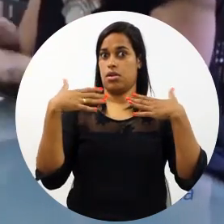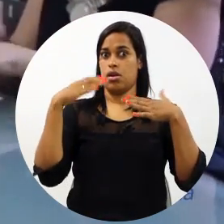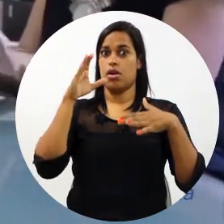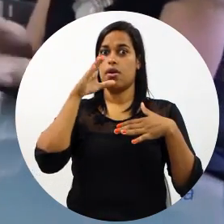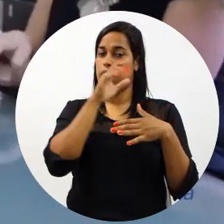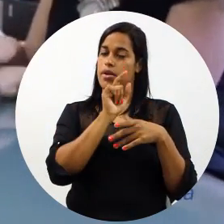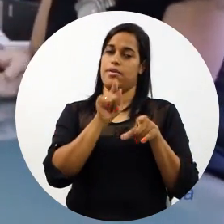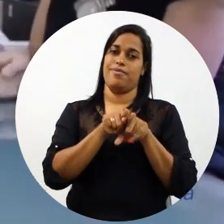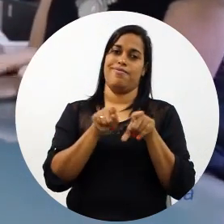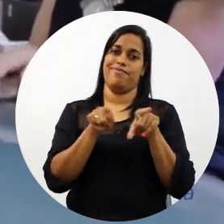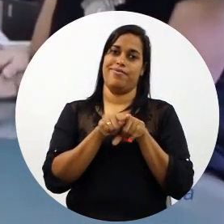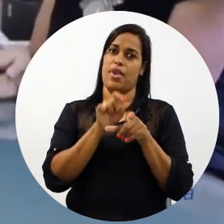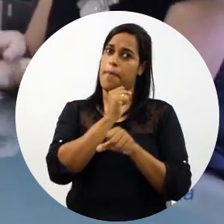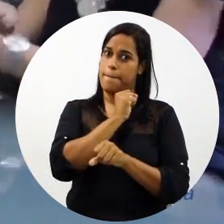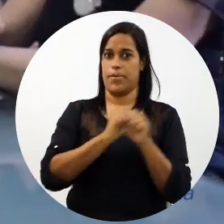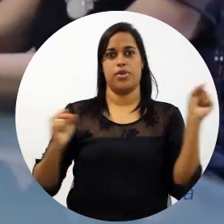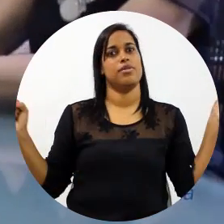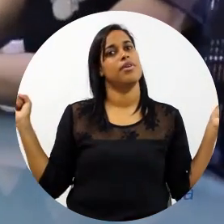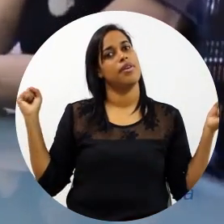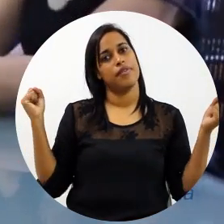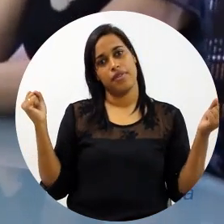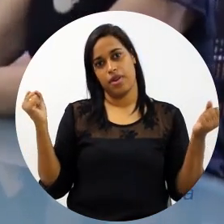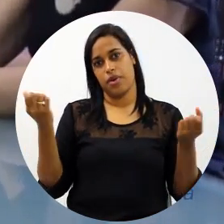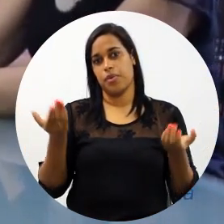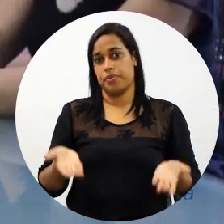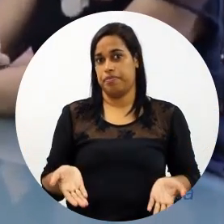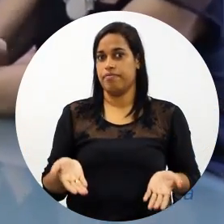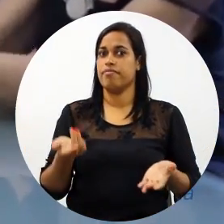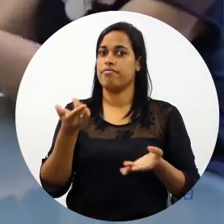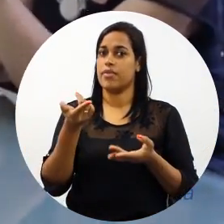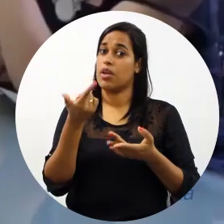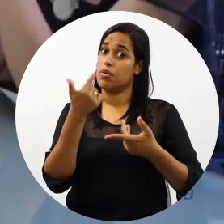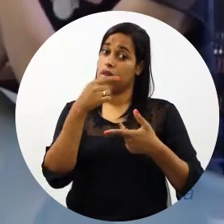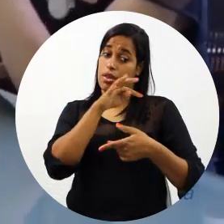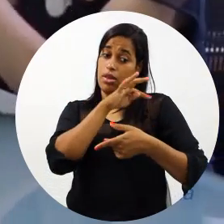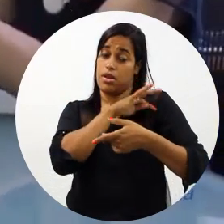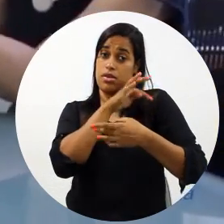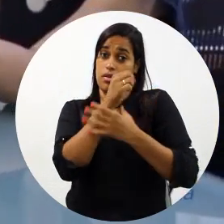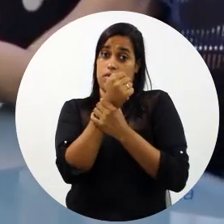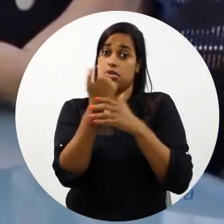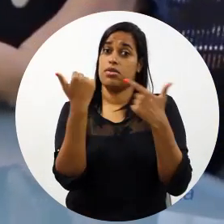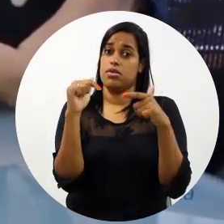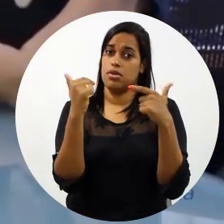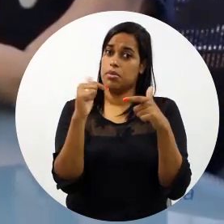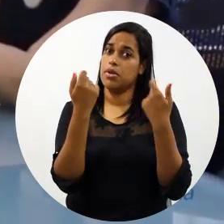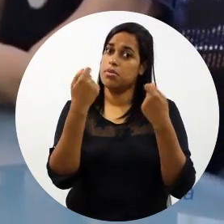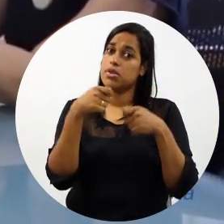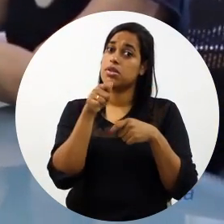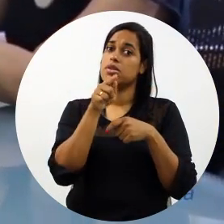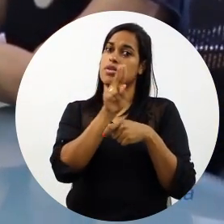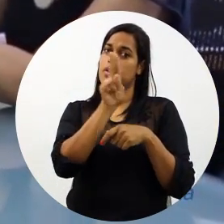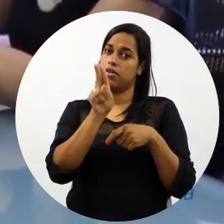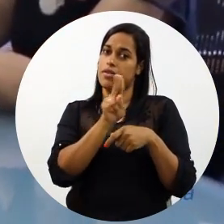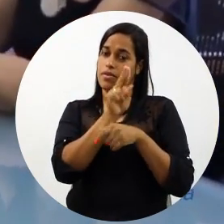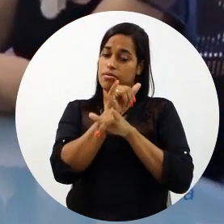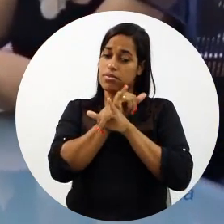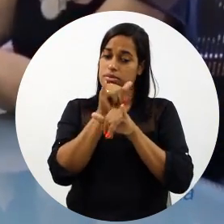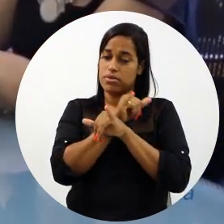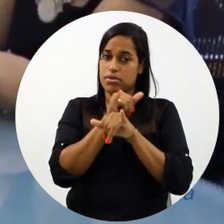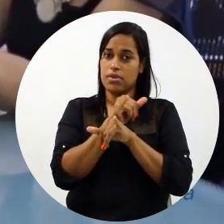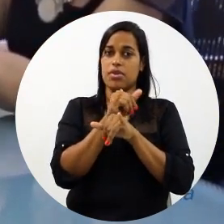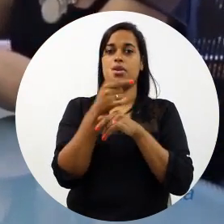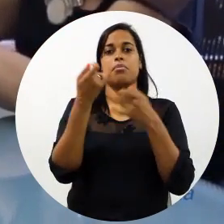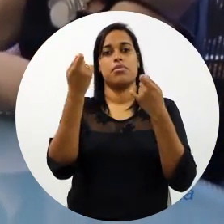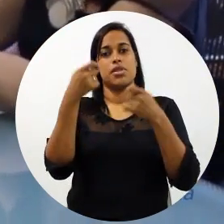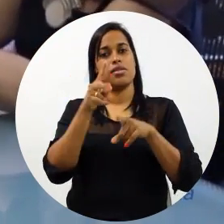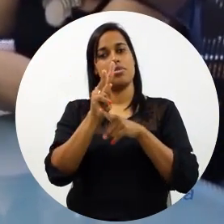Nordeste, praticamente uma coisa impossível. Então, de cara, o técnico de segurança vai ser a pessoa que vai dizer, olha, você tem que usar capacete, e ou